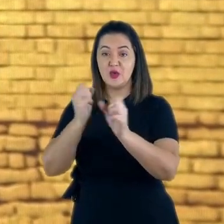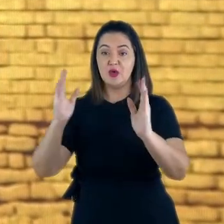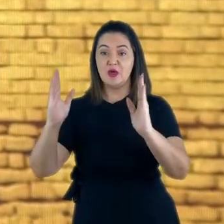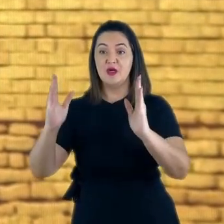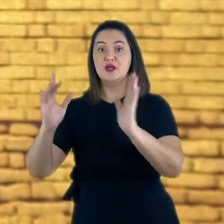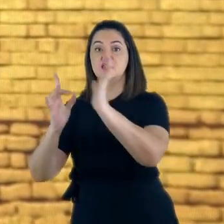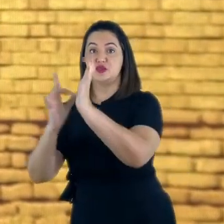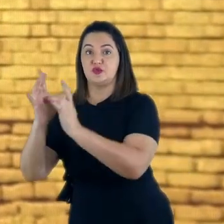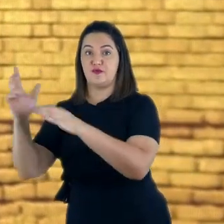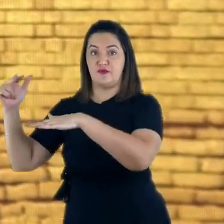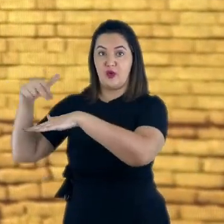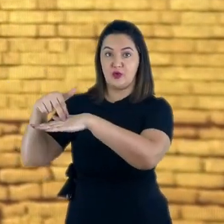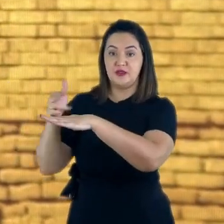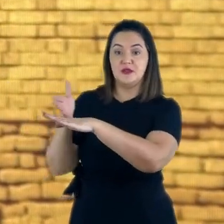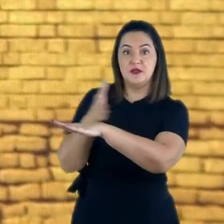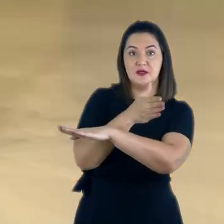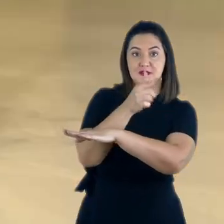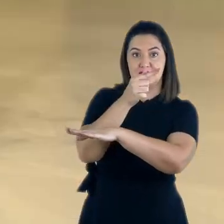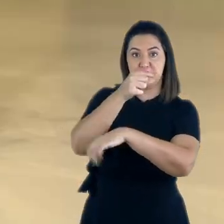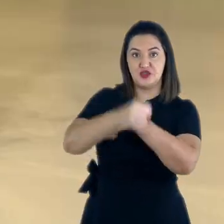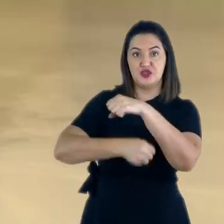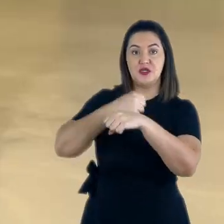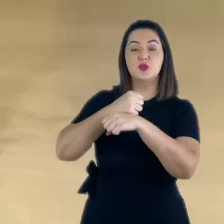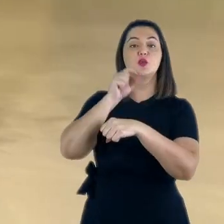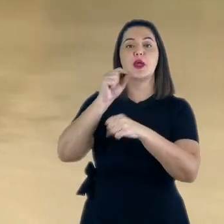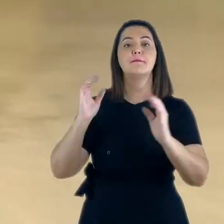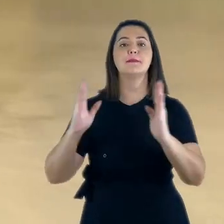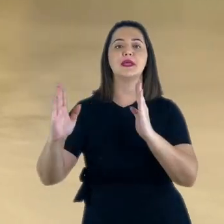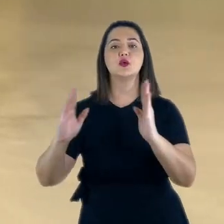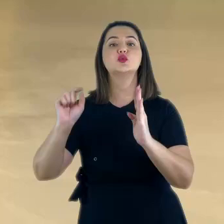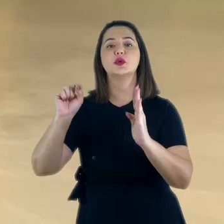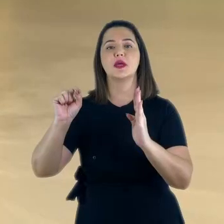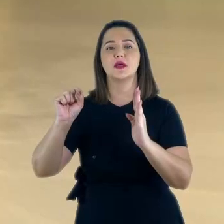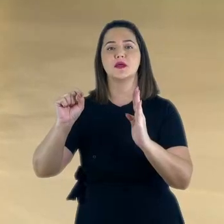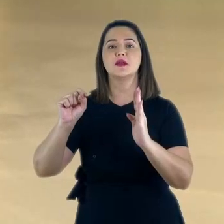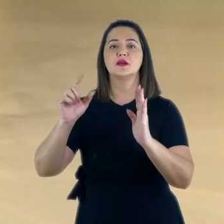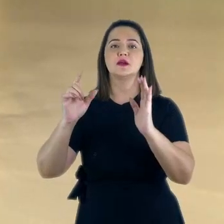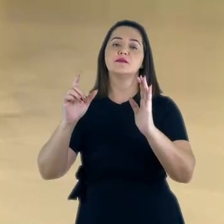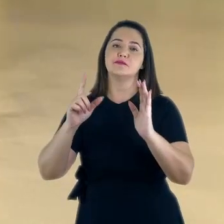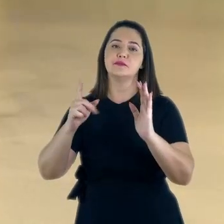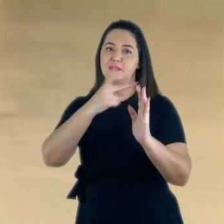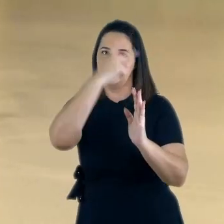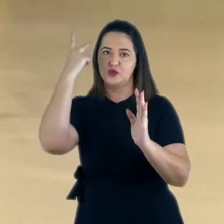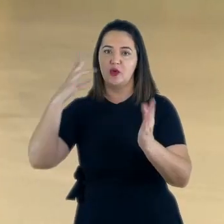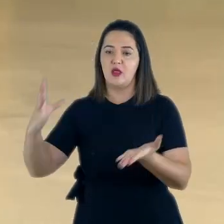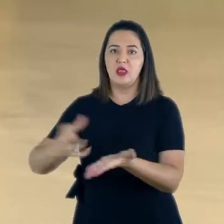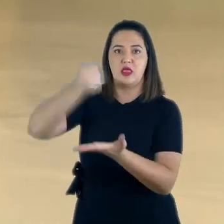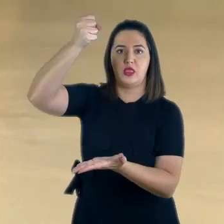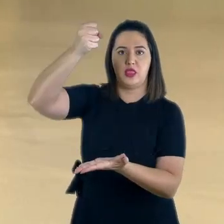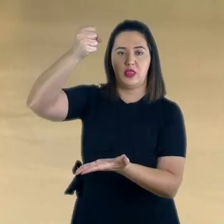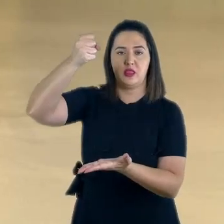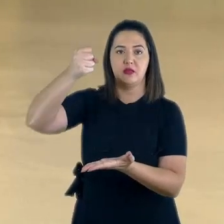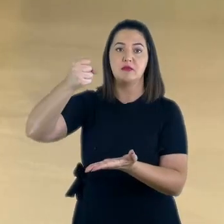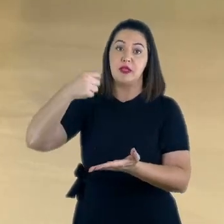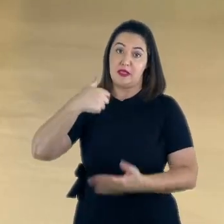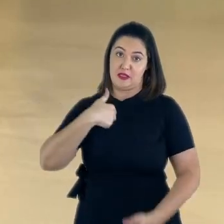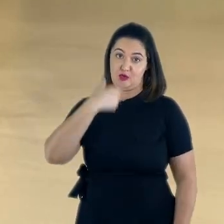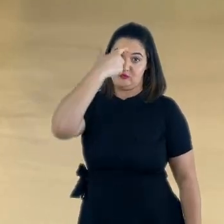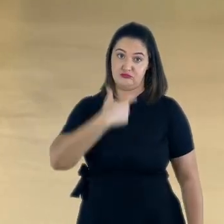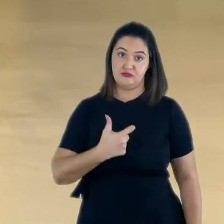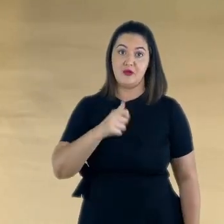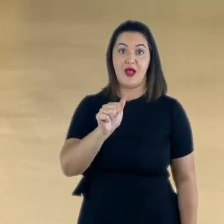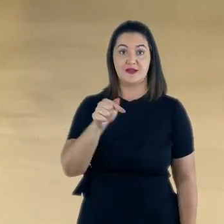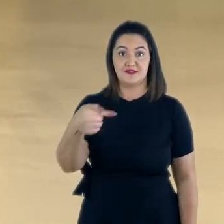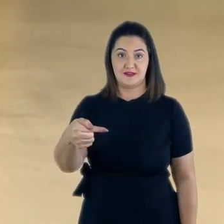arrebatamento secreto da igreja. Eu, você sabe, sou adventista do sétimo dia e ainda continuo usando o